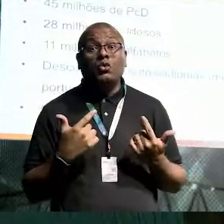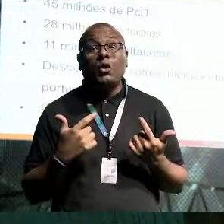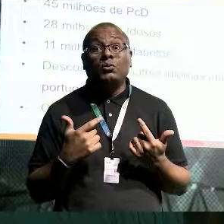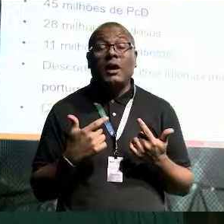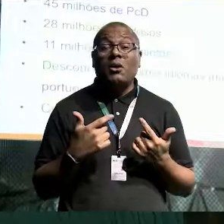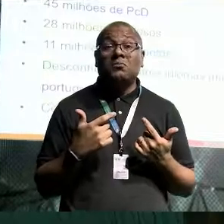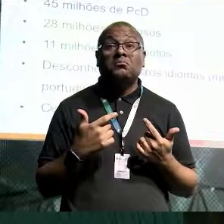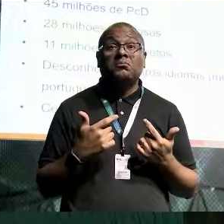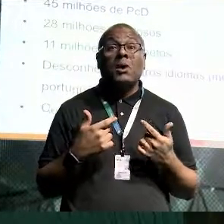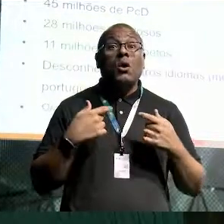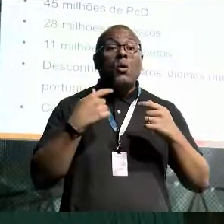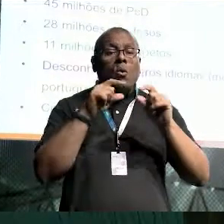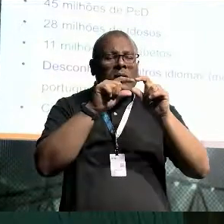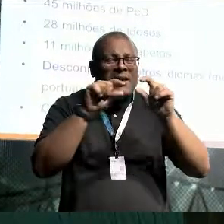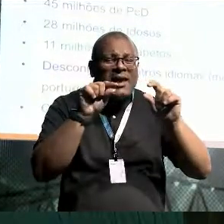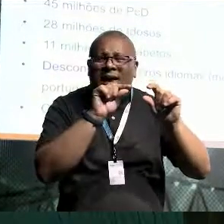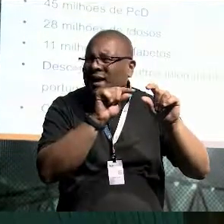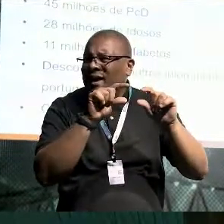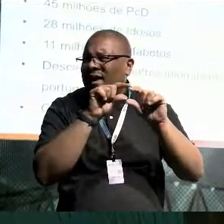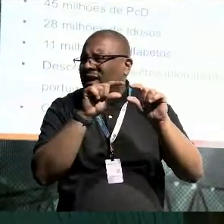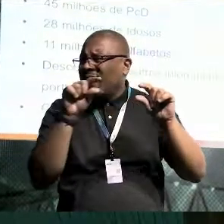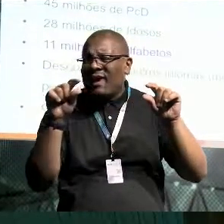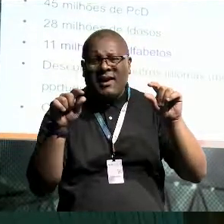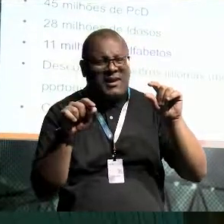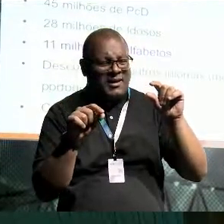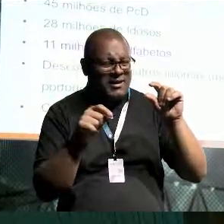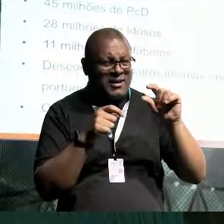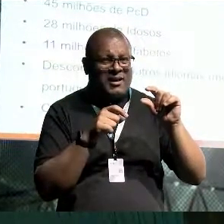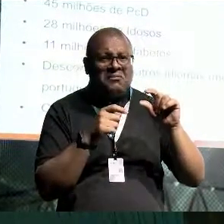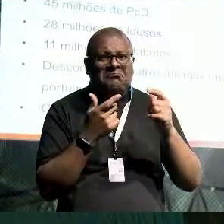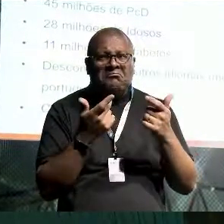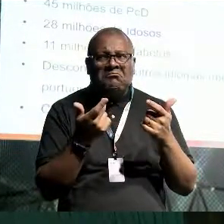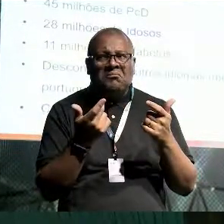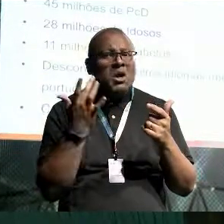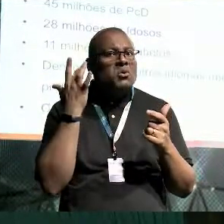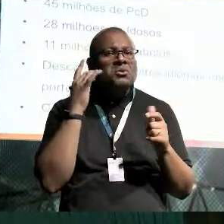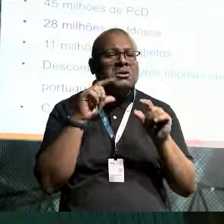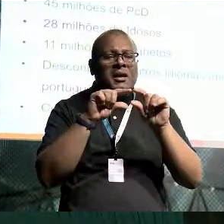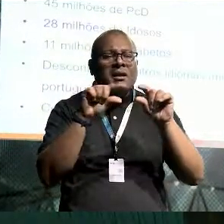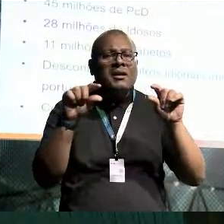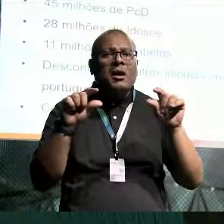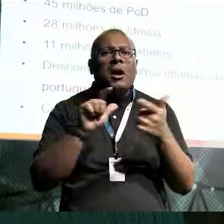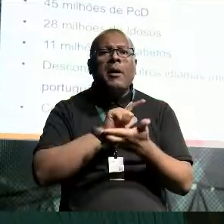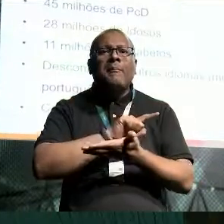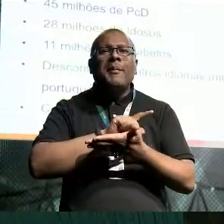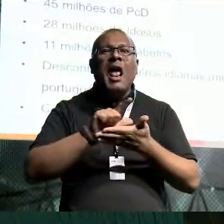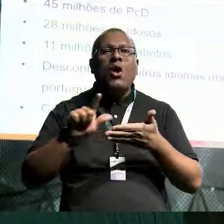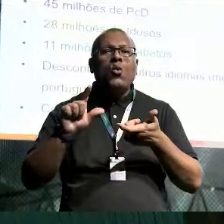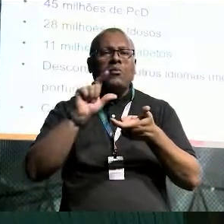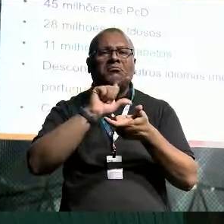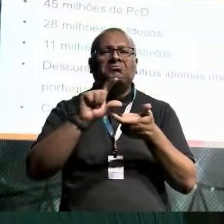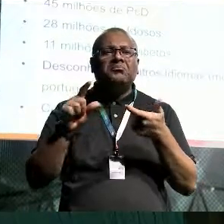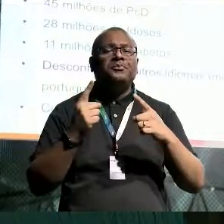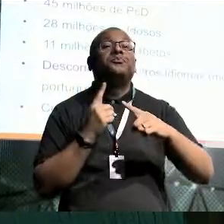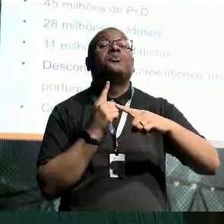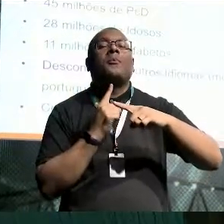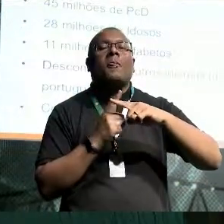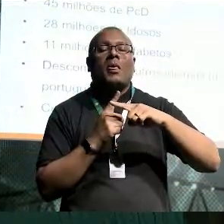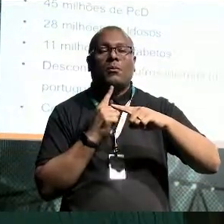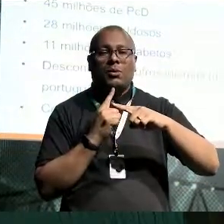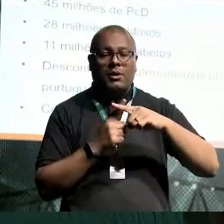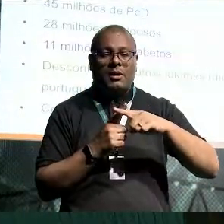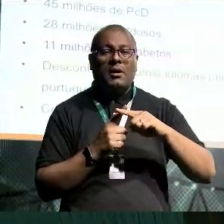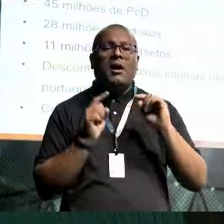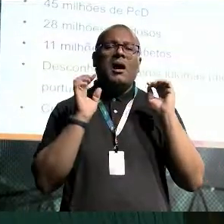escrito ali o que eu preciso colocar naquele texto editável, como é que fica? Como é que fica? Por quê? A